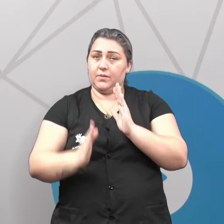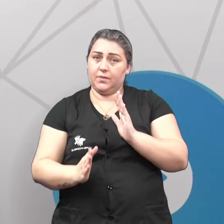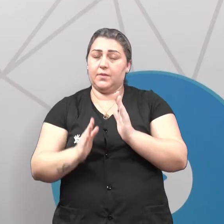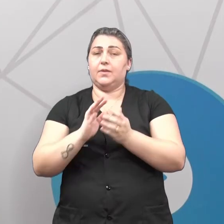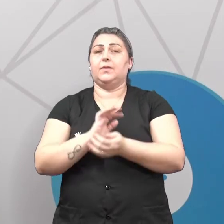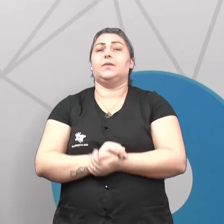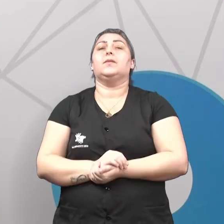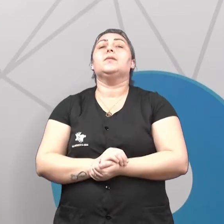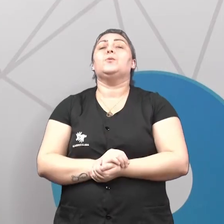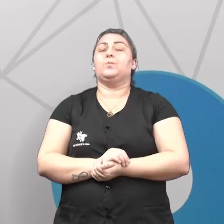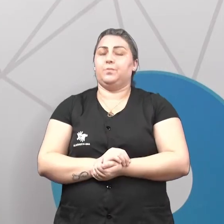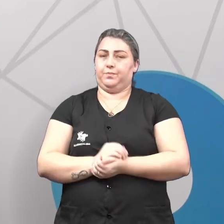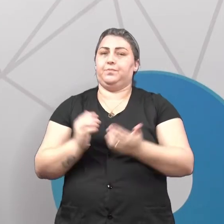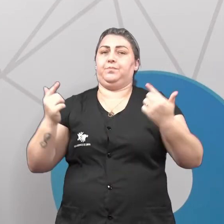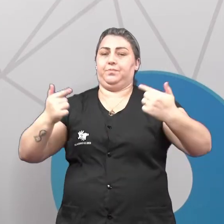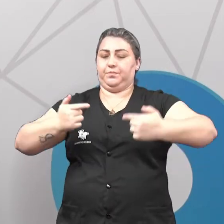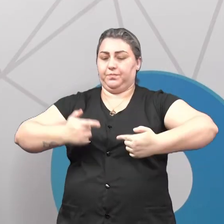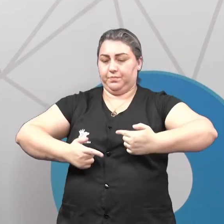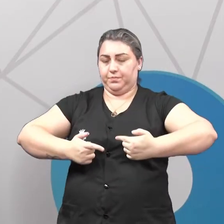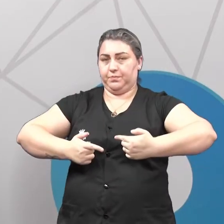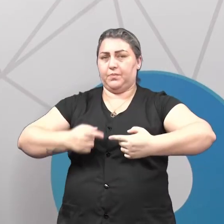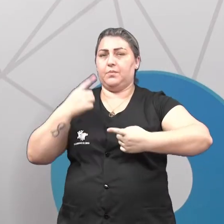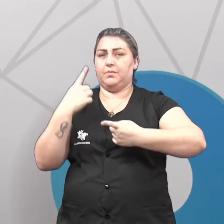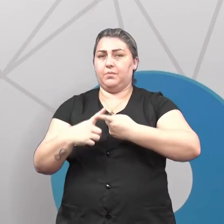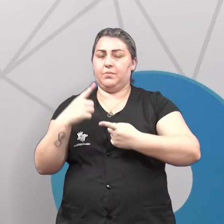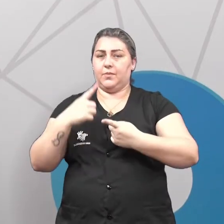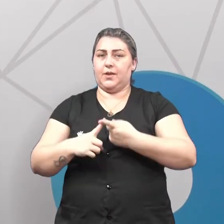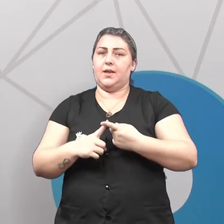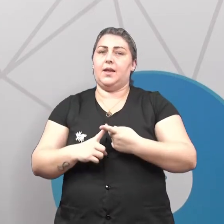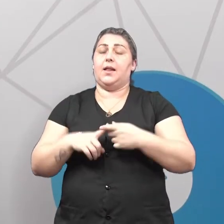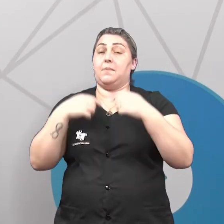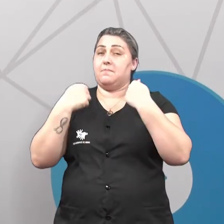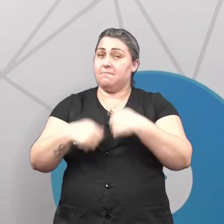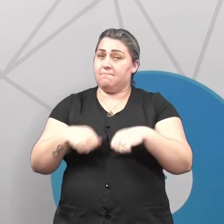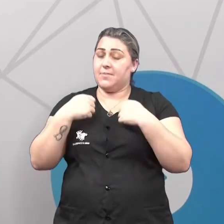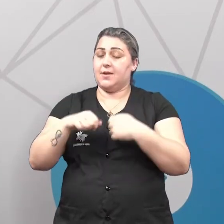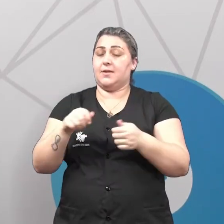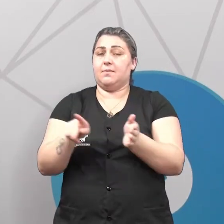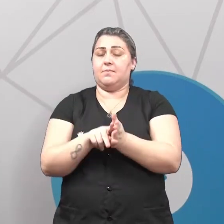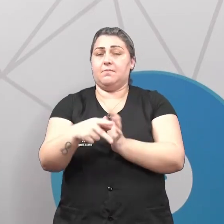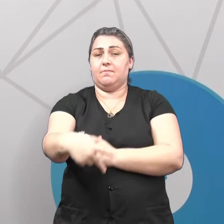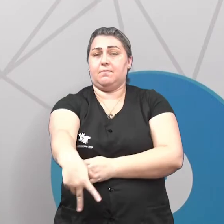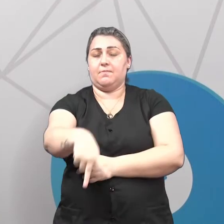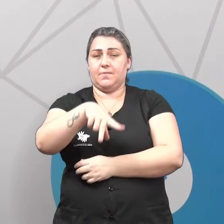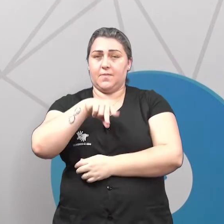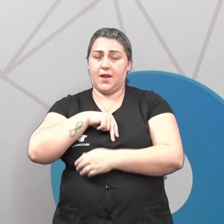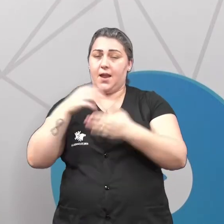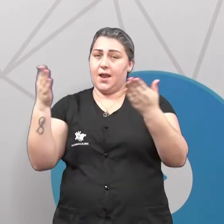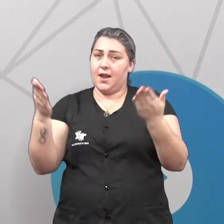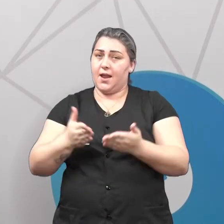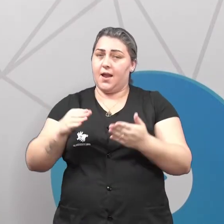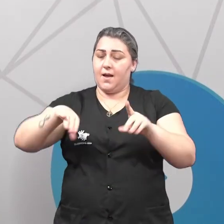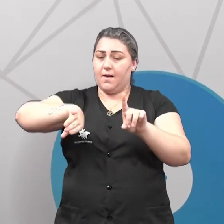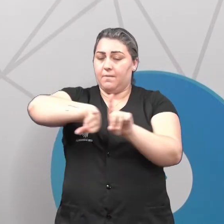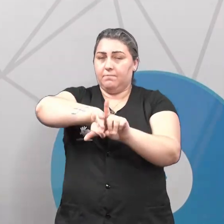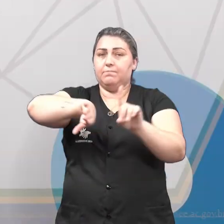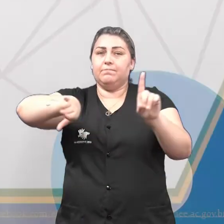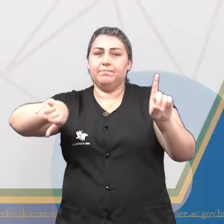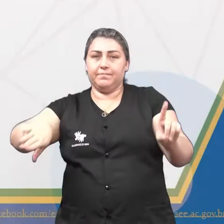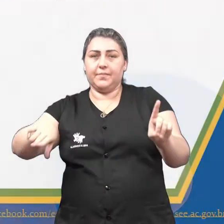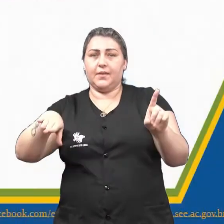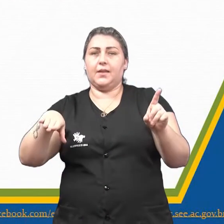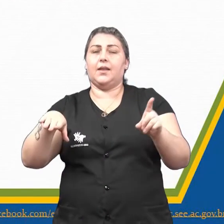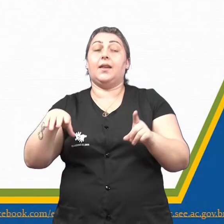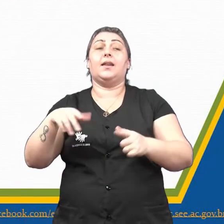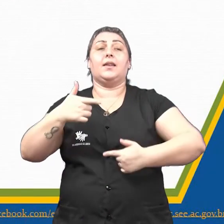novo modelo político, né? Porque até então ele era dependente de Portugal e agora ele tem que caminhar com as próprias pernas. E